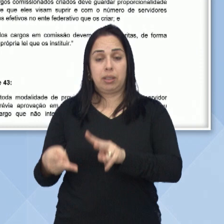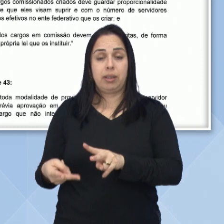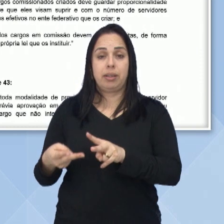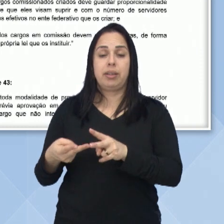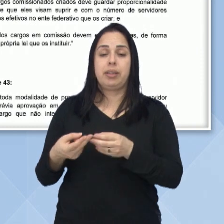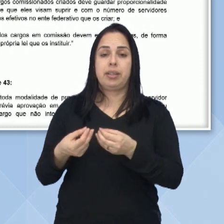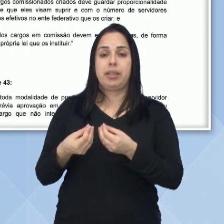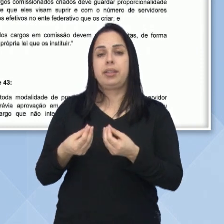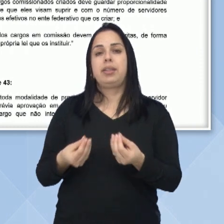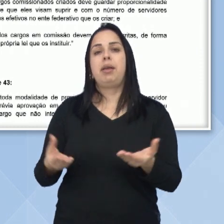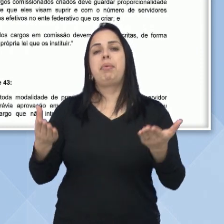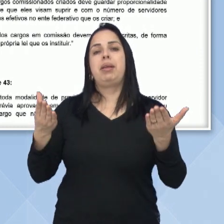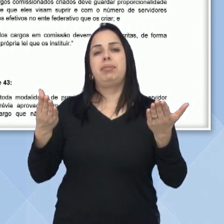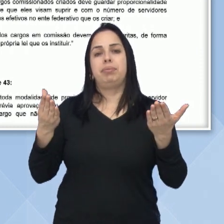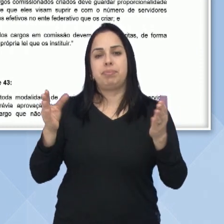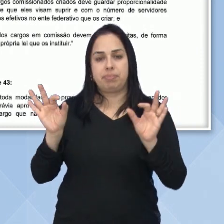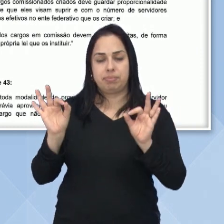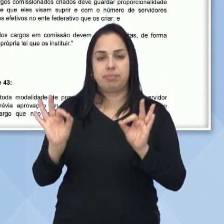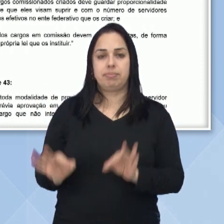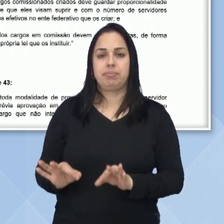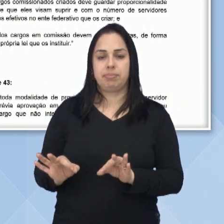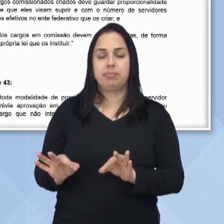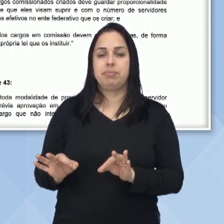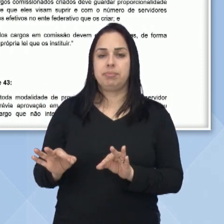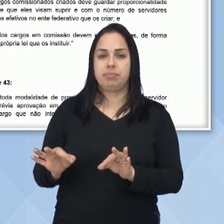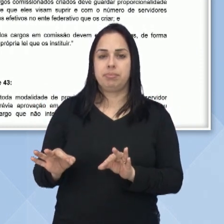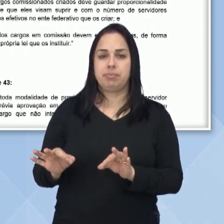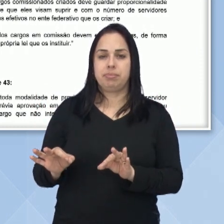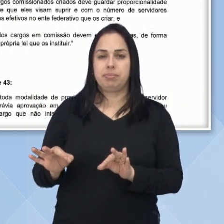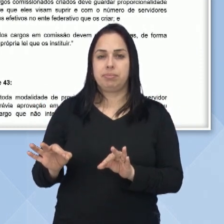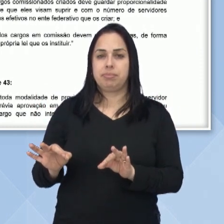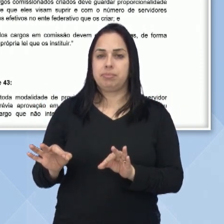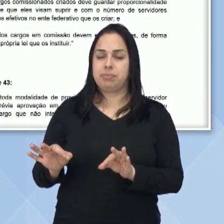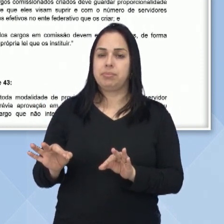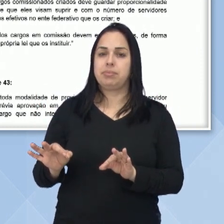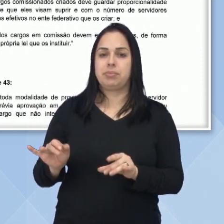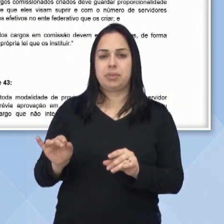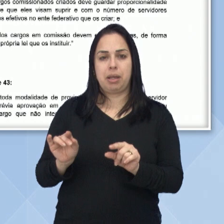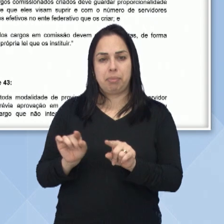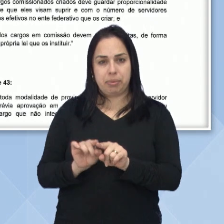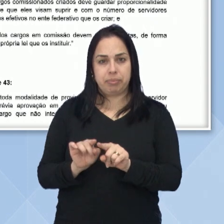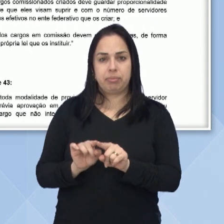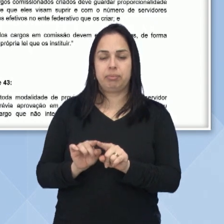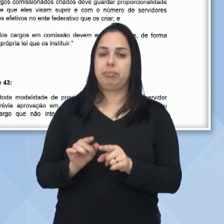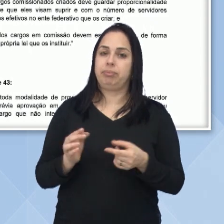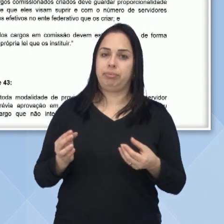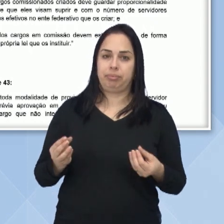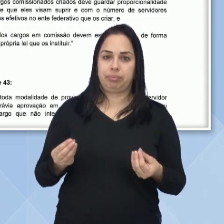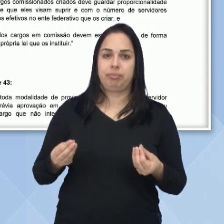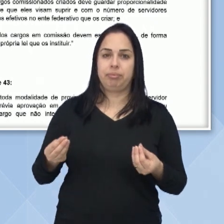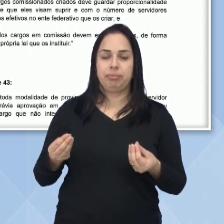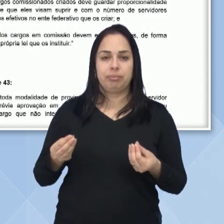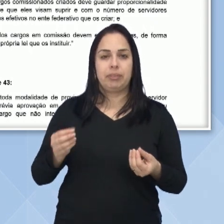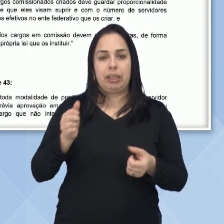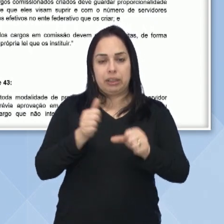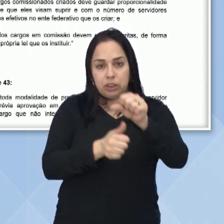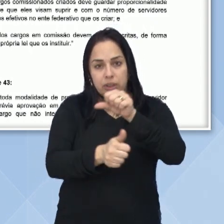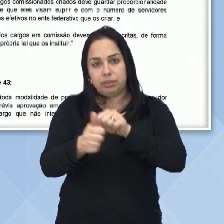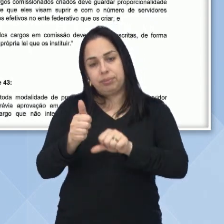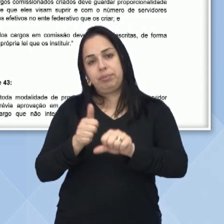o pleno atendimento das pretensões intentadas com a